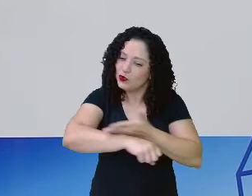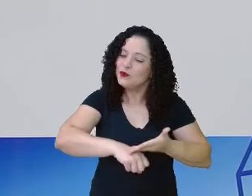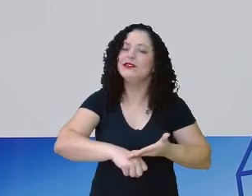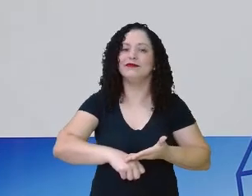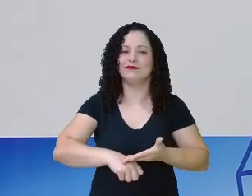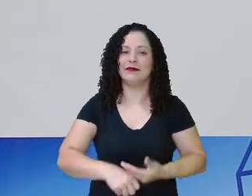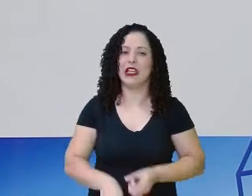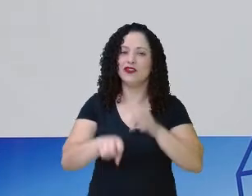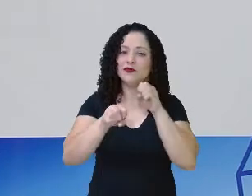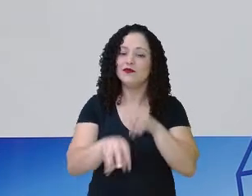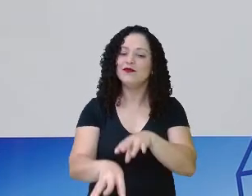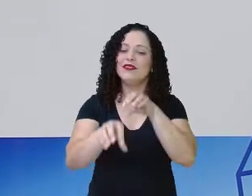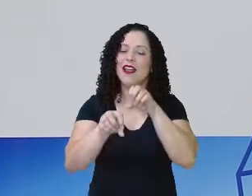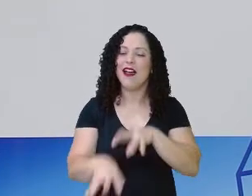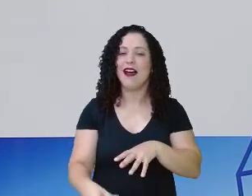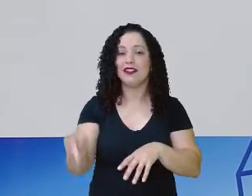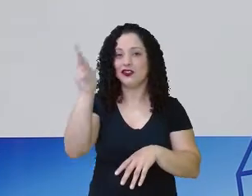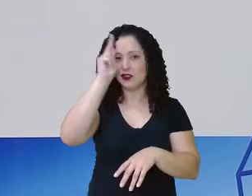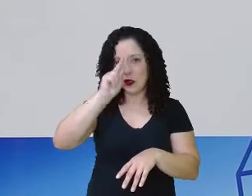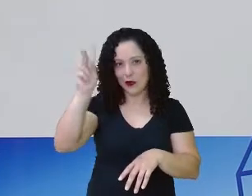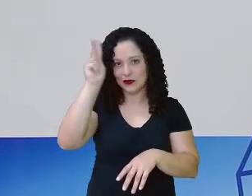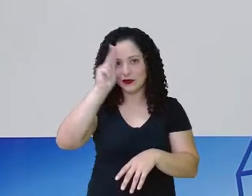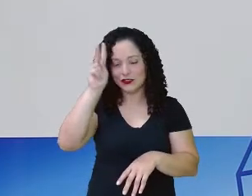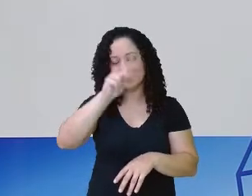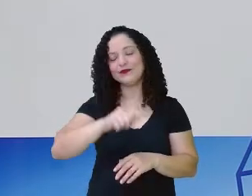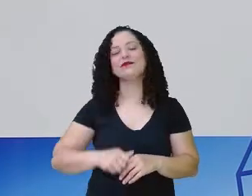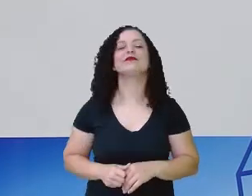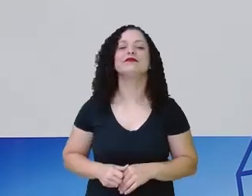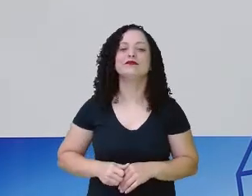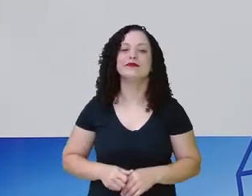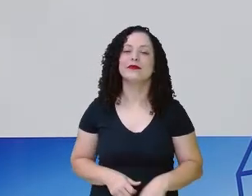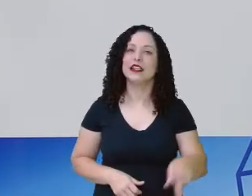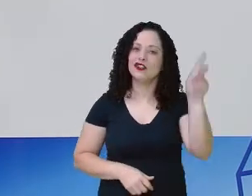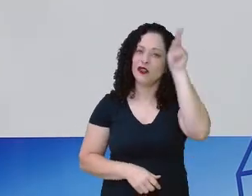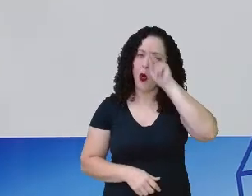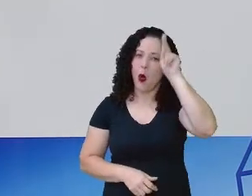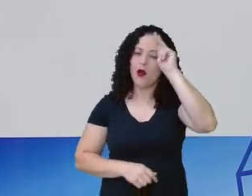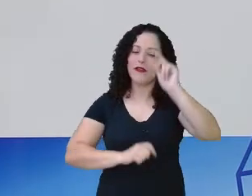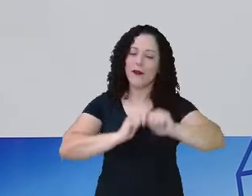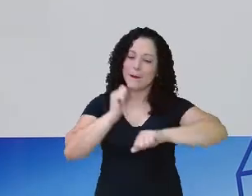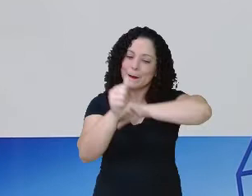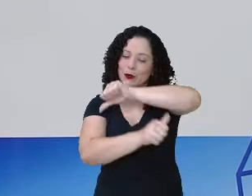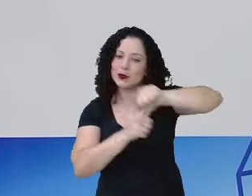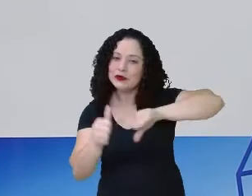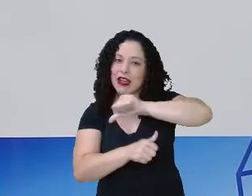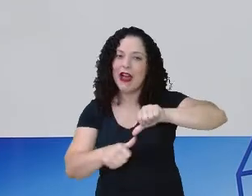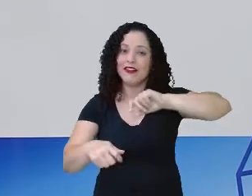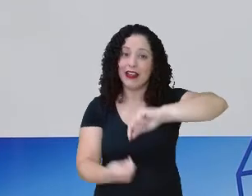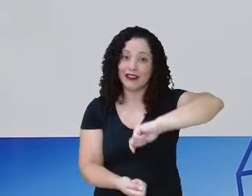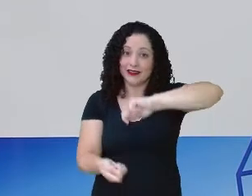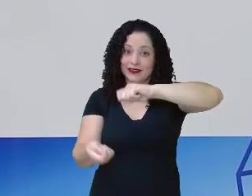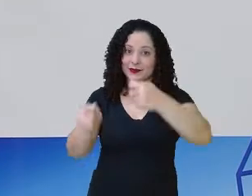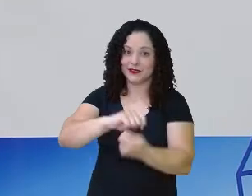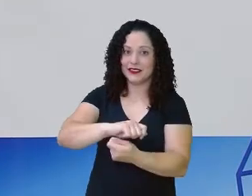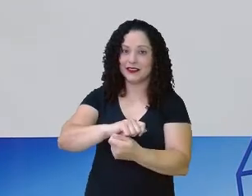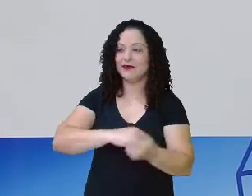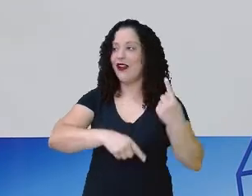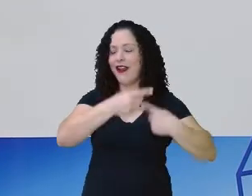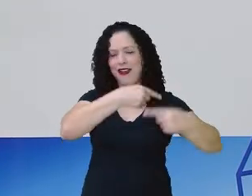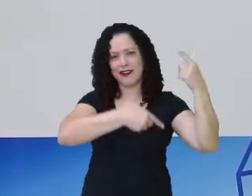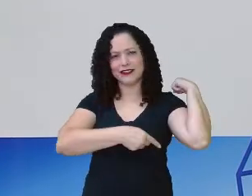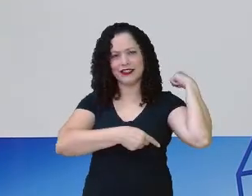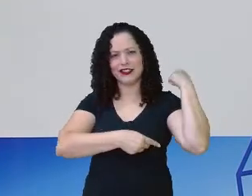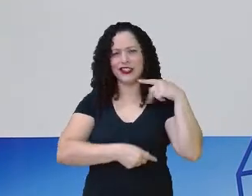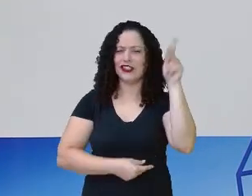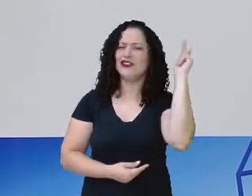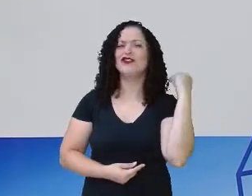contos. Claro, já trabalhamos isso aqui. Quem conta um conto, aumenta um ponto. Então, lá atrás, os contos tinham um formato e vão chegando hoje